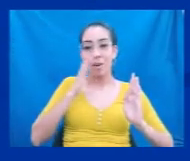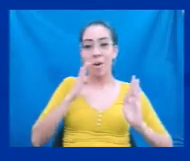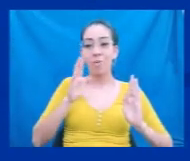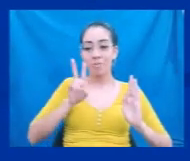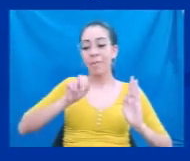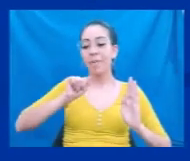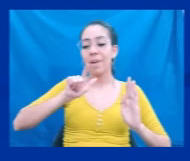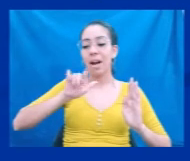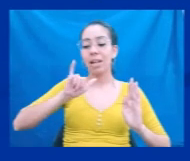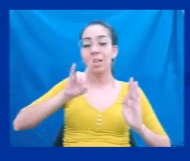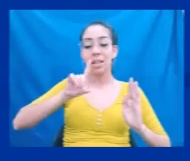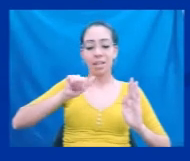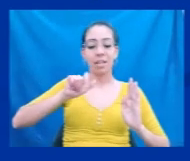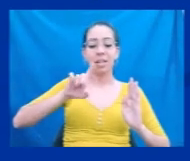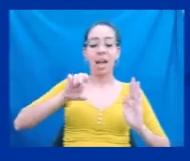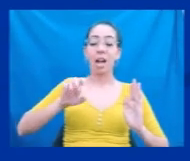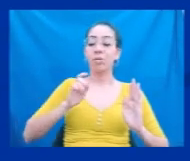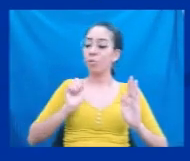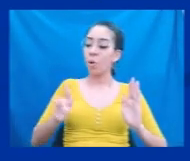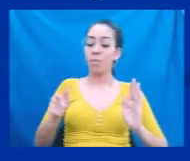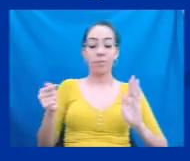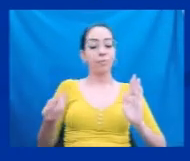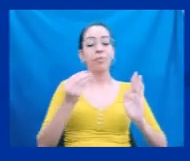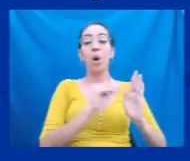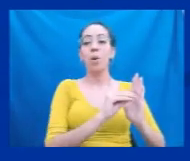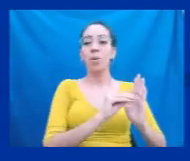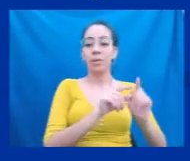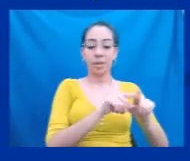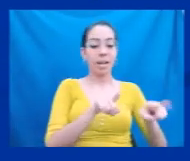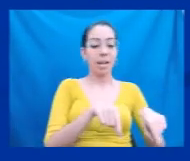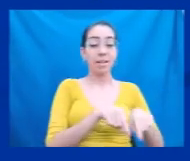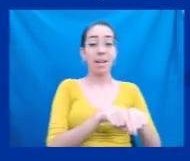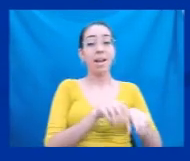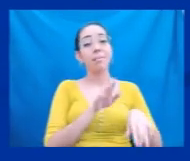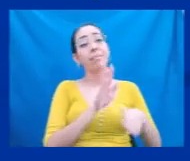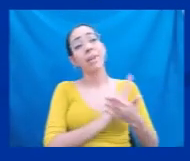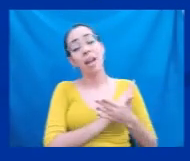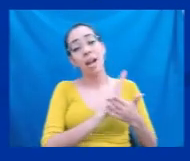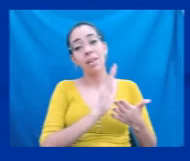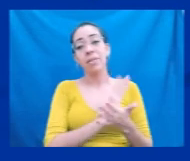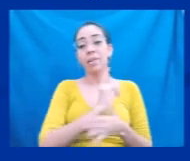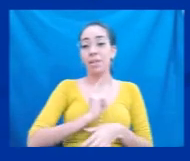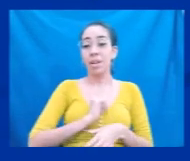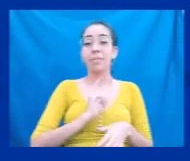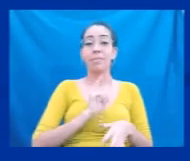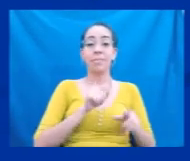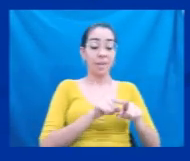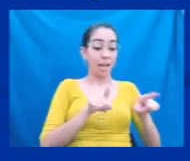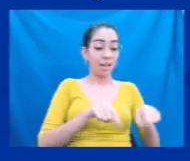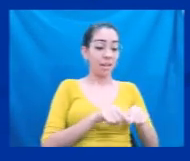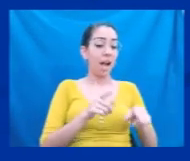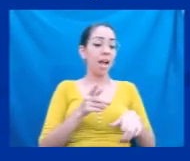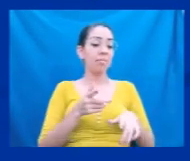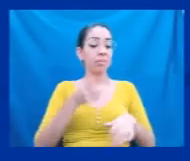verba daquele projeto. Então, por vezes, você tem uma quantidade muito grande de um produto que faz parte ali da rotina do laboratório. Então, por exemplo,